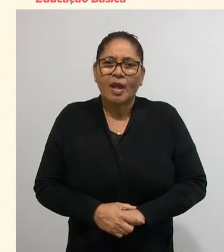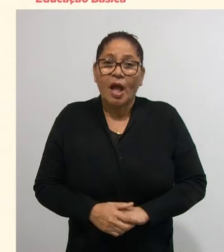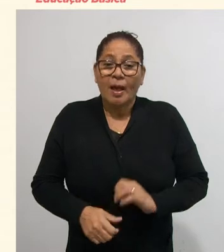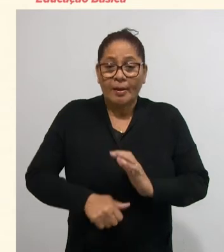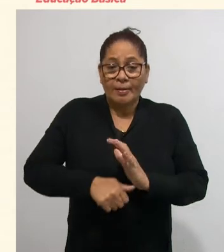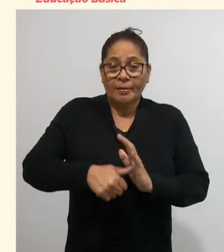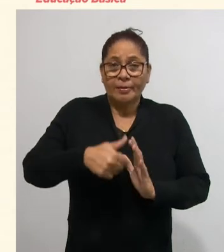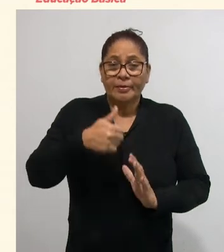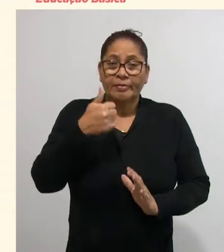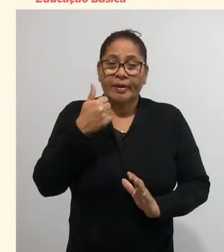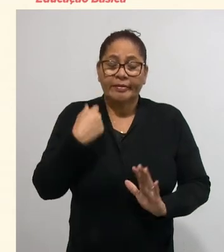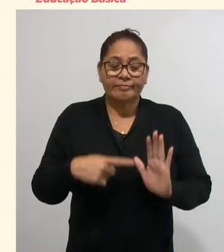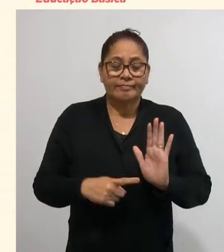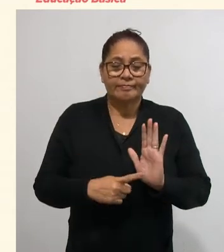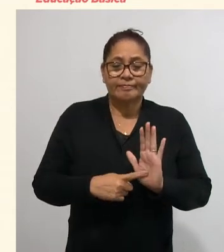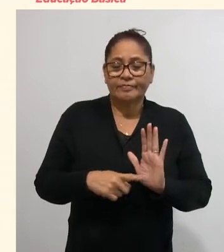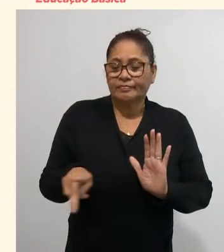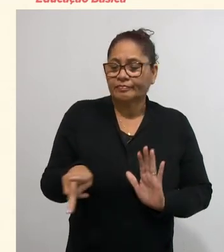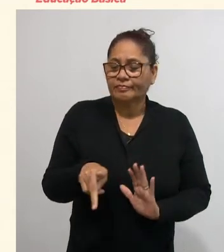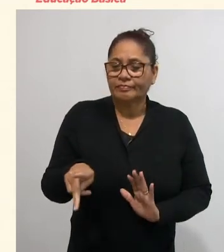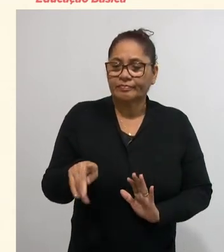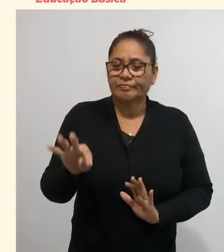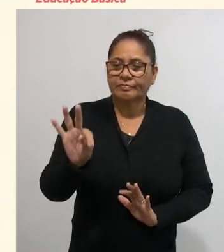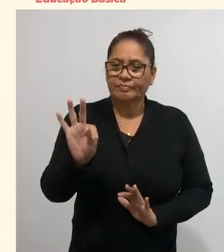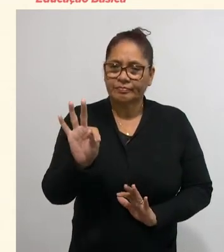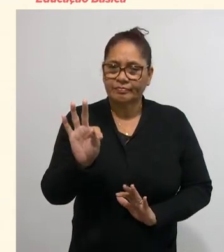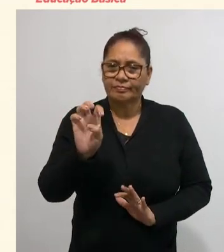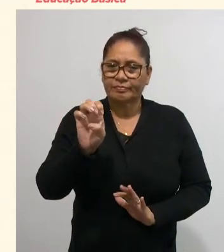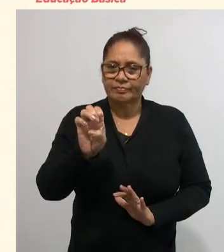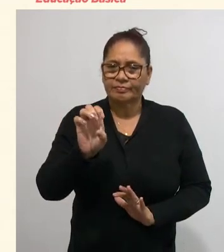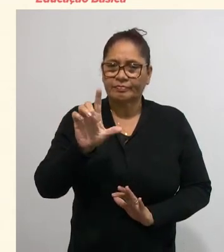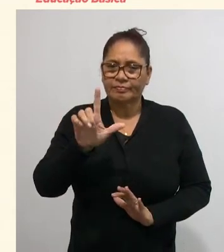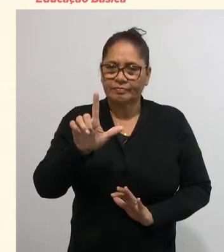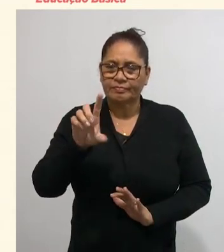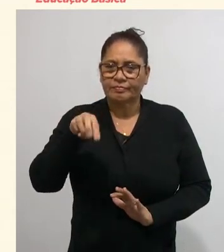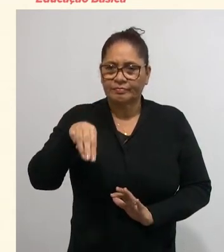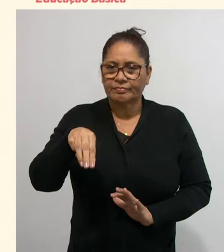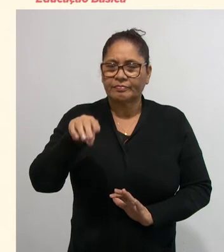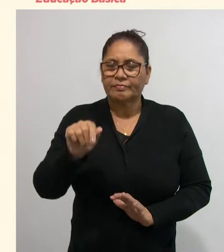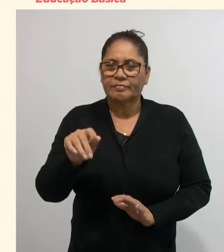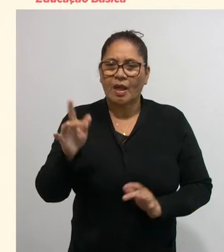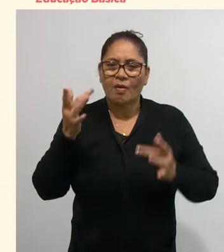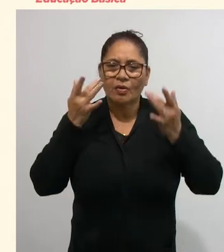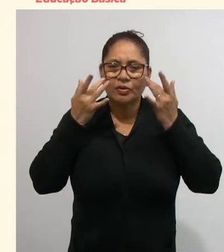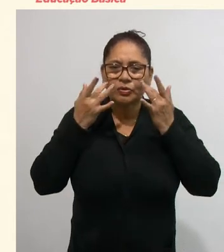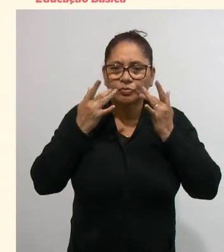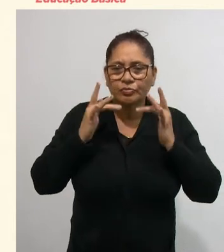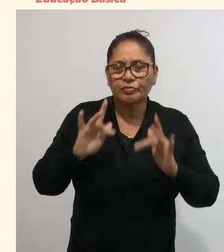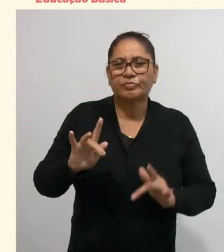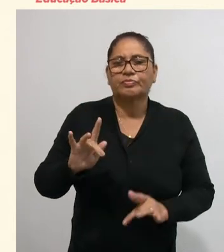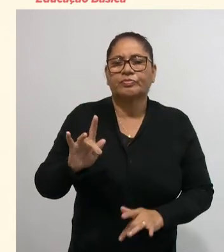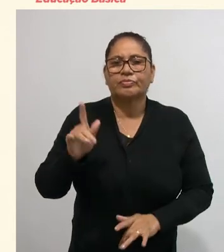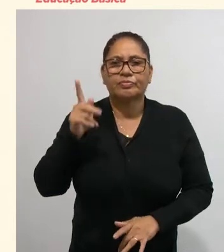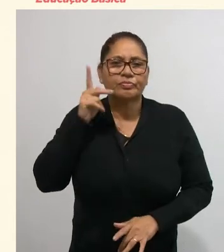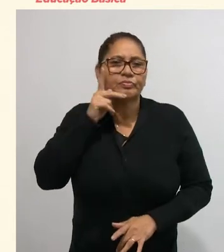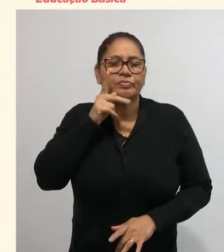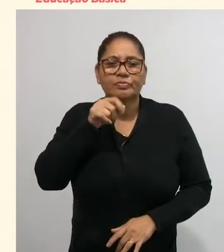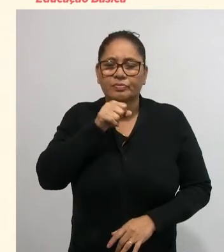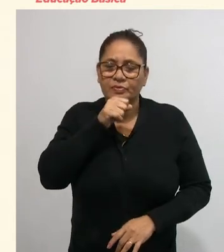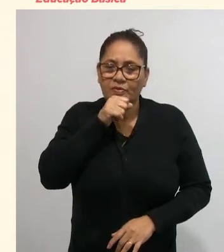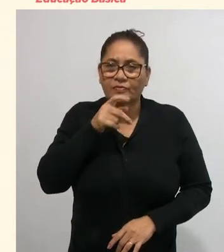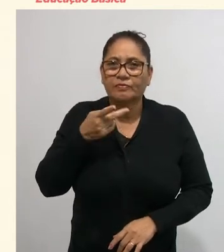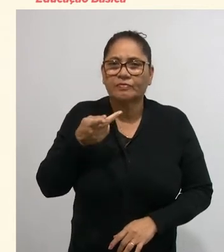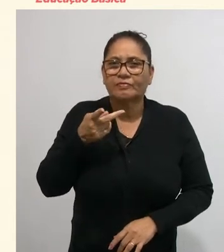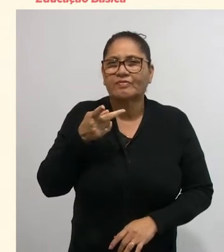o primeiro Vamos nos apresentar eu sou a professora Telma fortes Medeiros Sou natural daqui de Porto Velho né eu falo